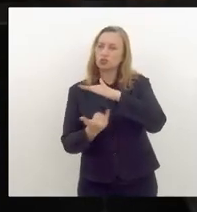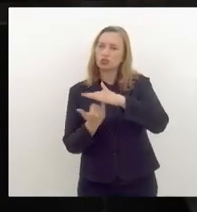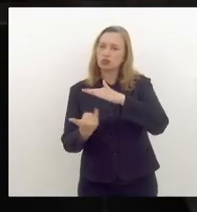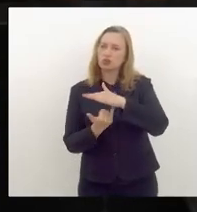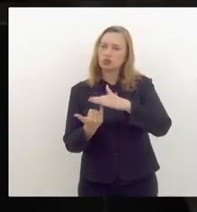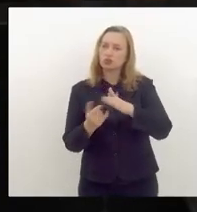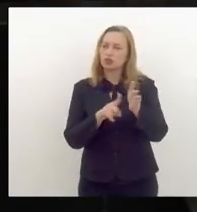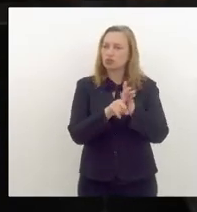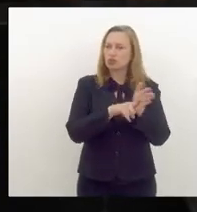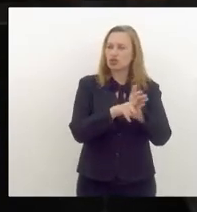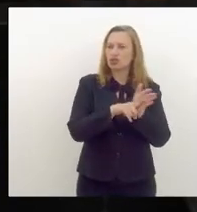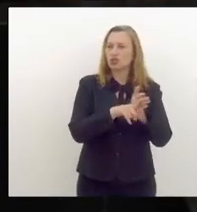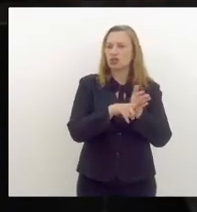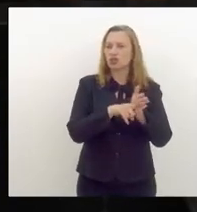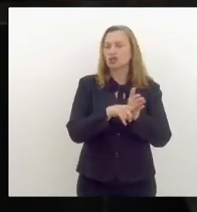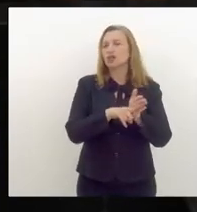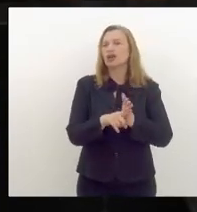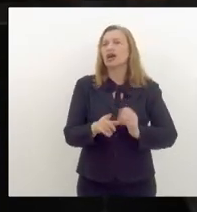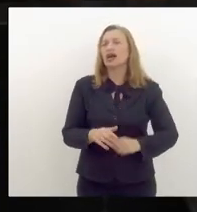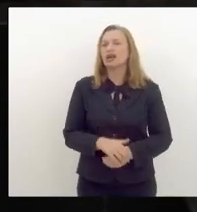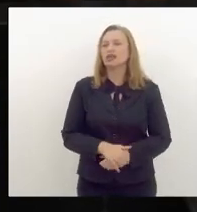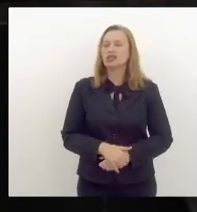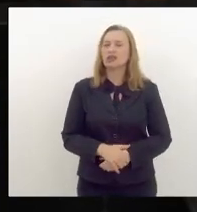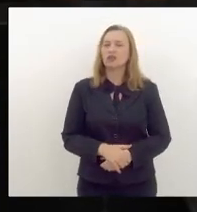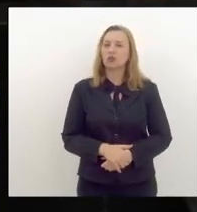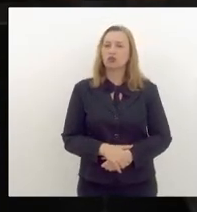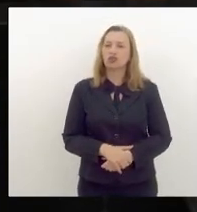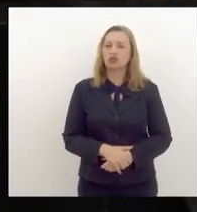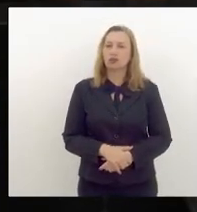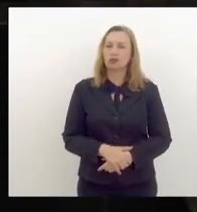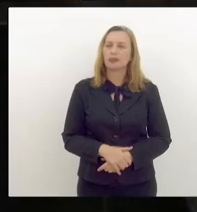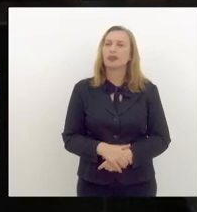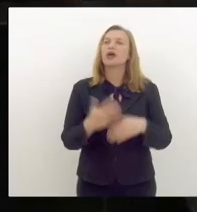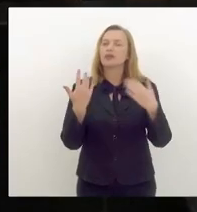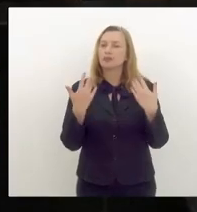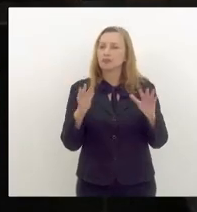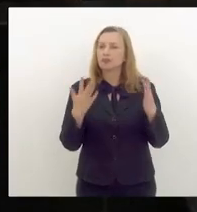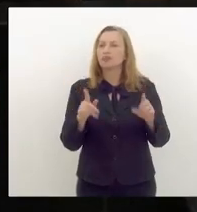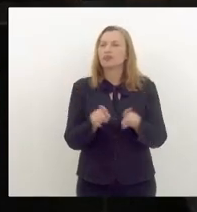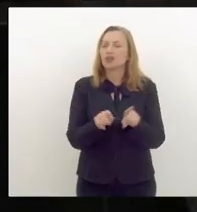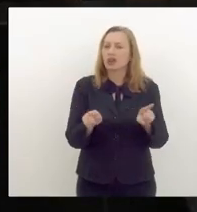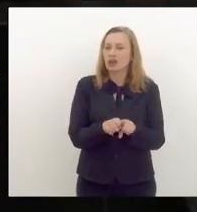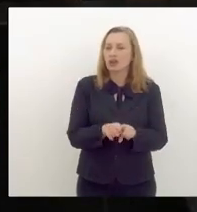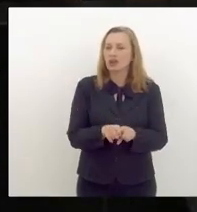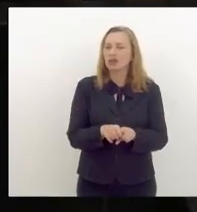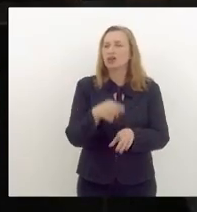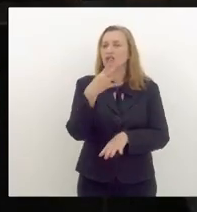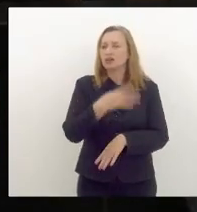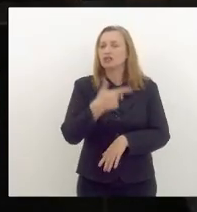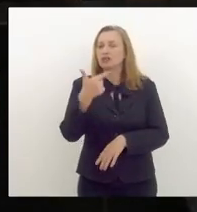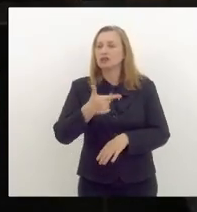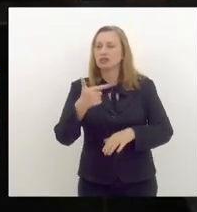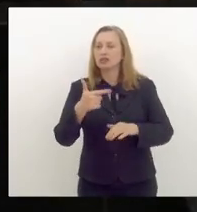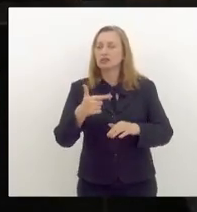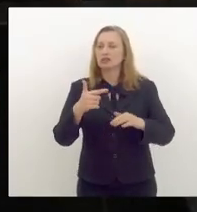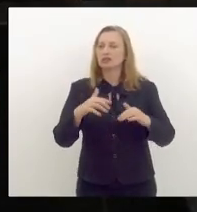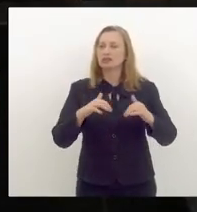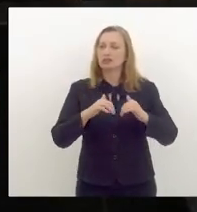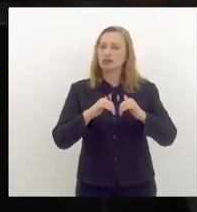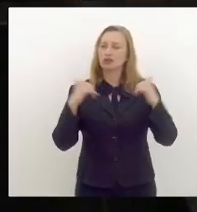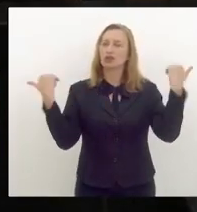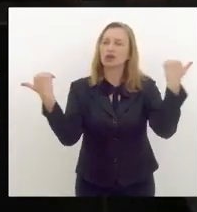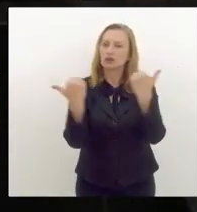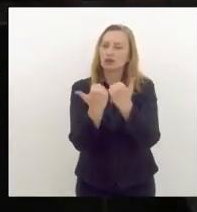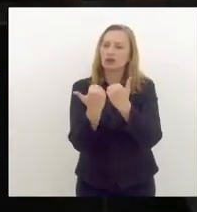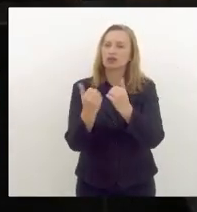é de todo o Brasil o tanto de todos estados brasileiros portanto saudação também ao a 42ª edição do